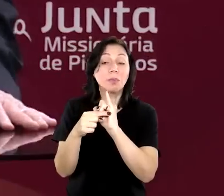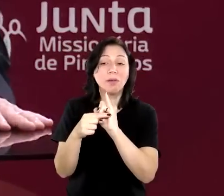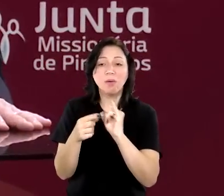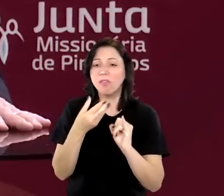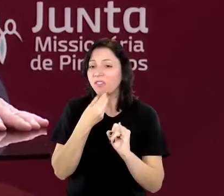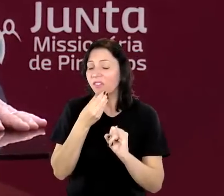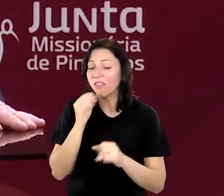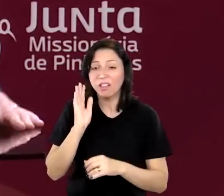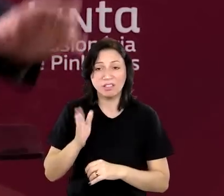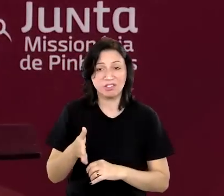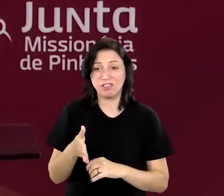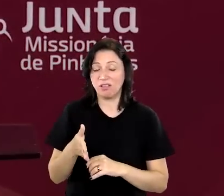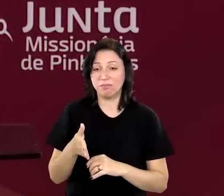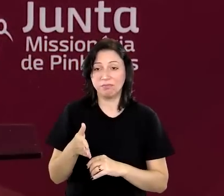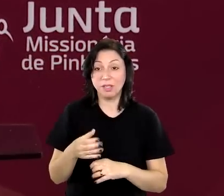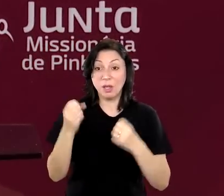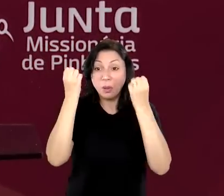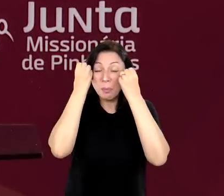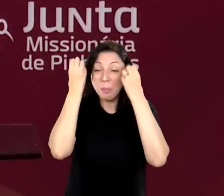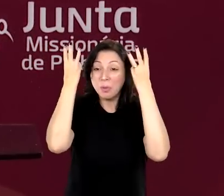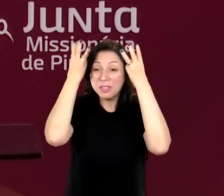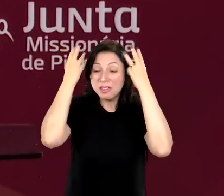chama Moisés aos 80,